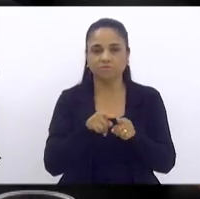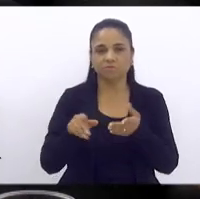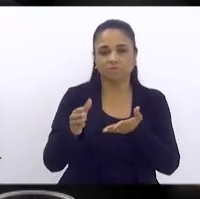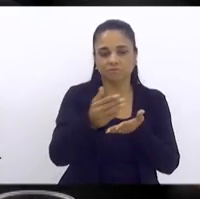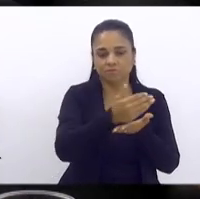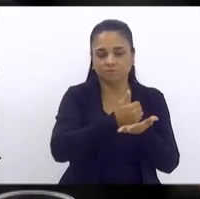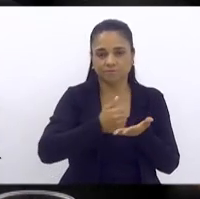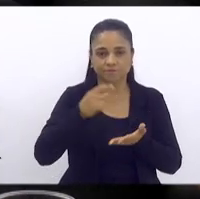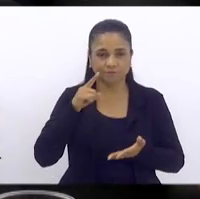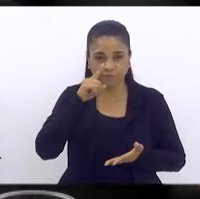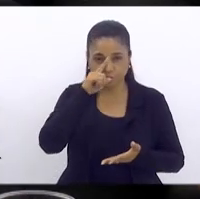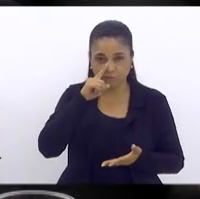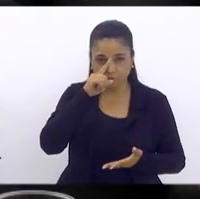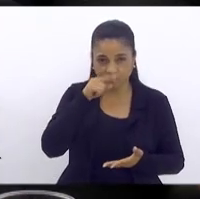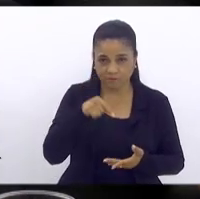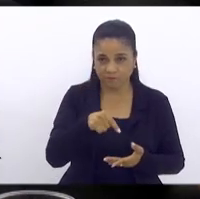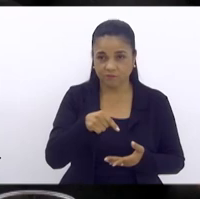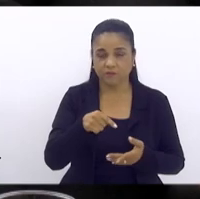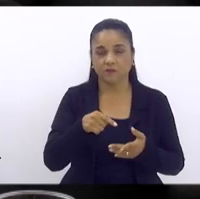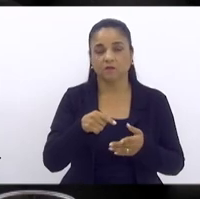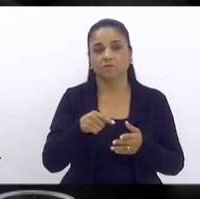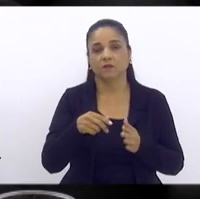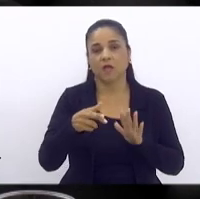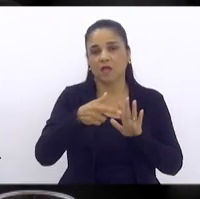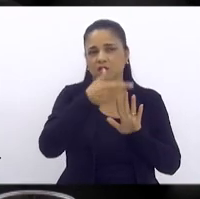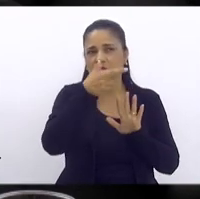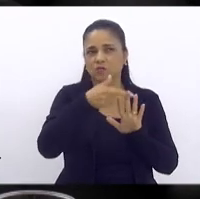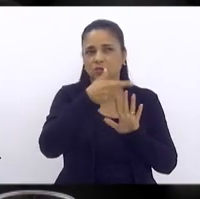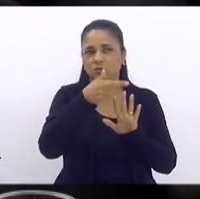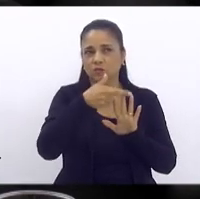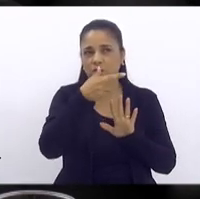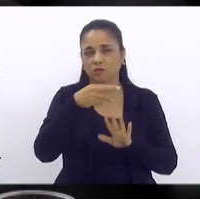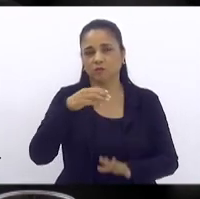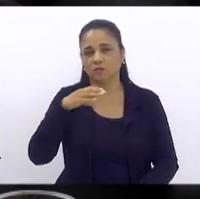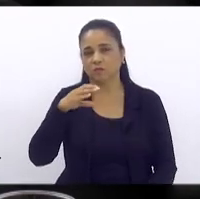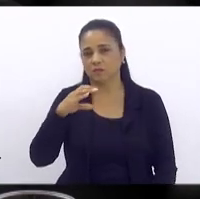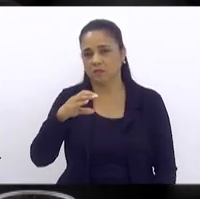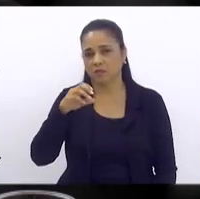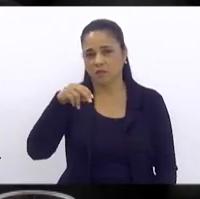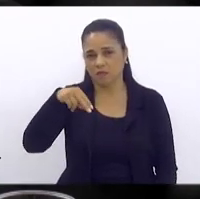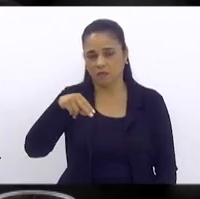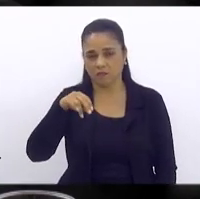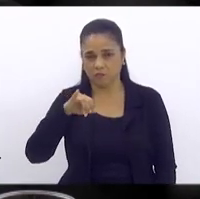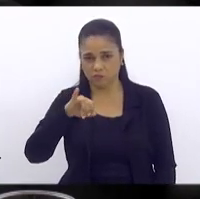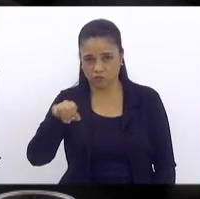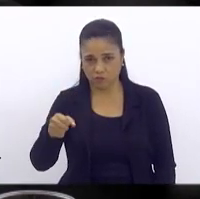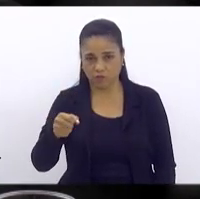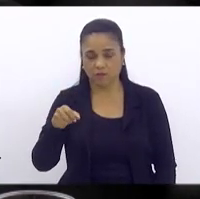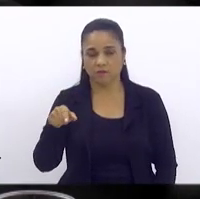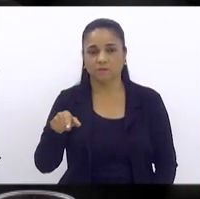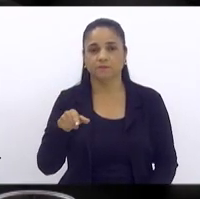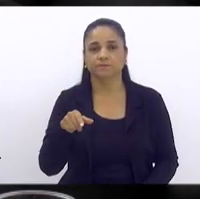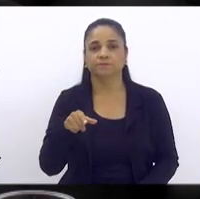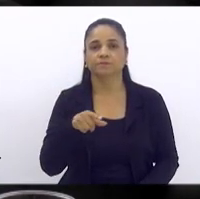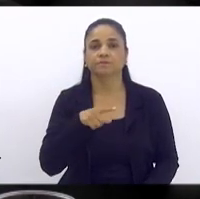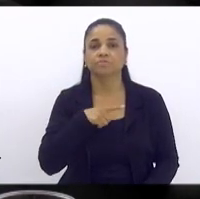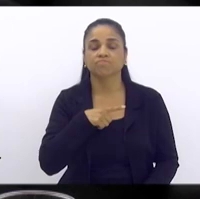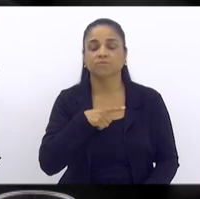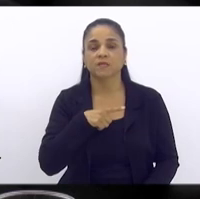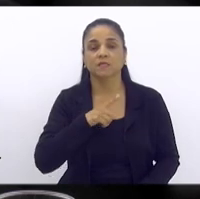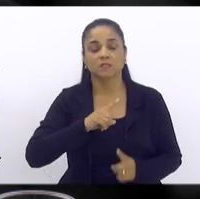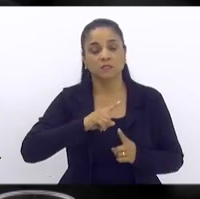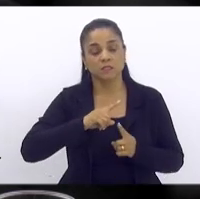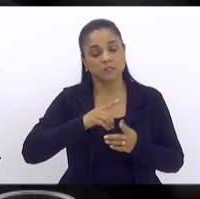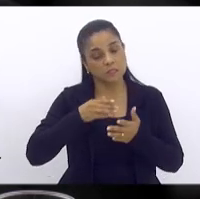de risco. Tem uma resolução, se não me engano, do CNJ, né, Conselho Nacional de Justiça, que não